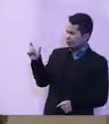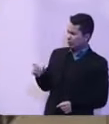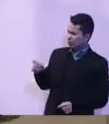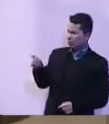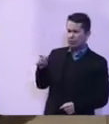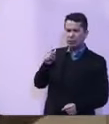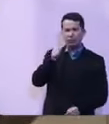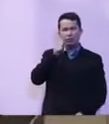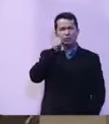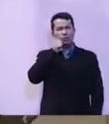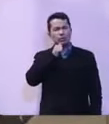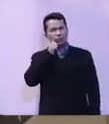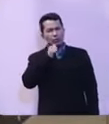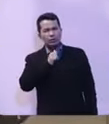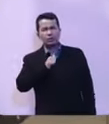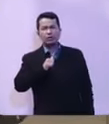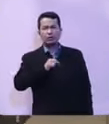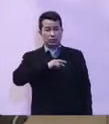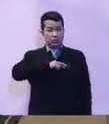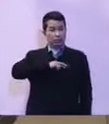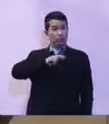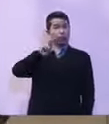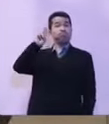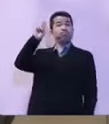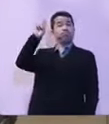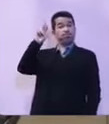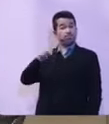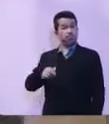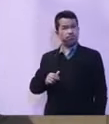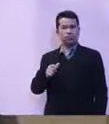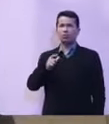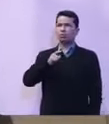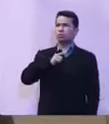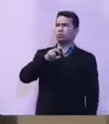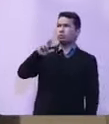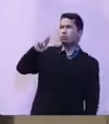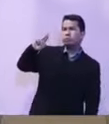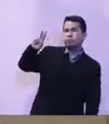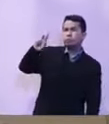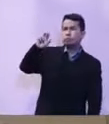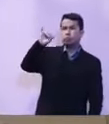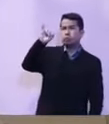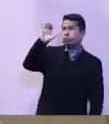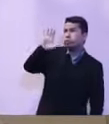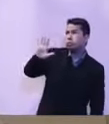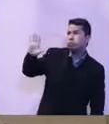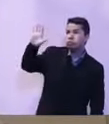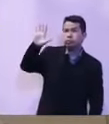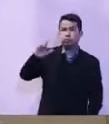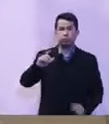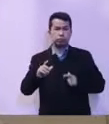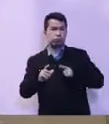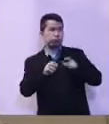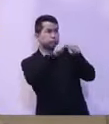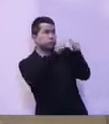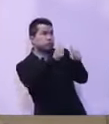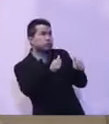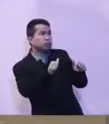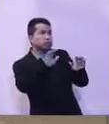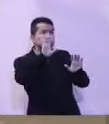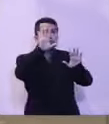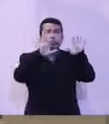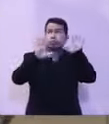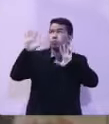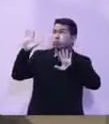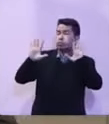percebia na casa dela vários aspectos da sua religiosidade, mas a essência da